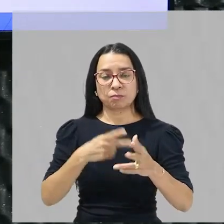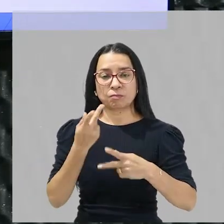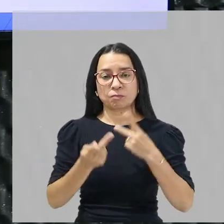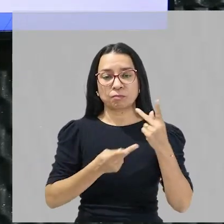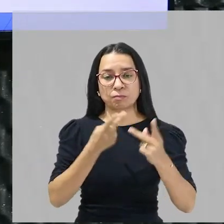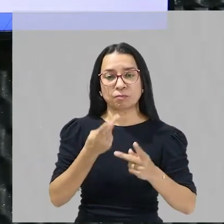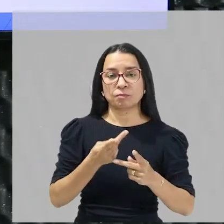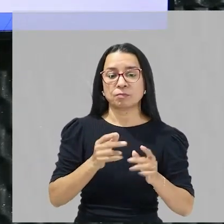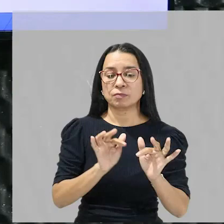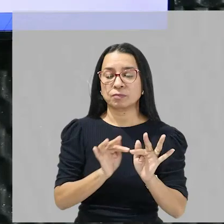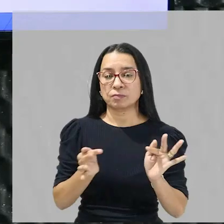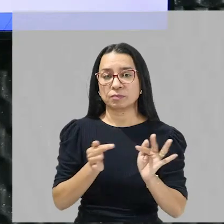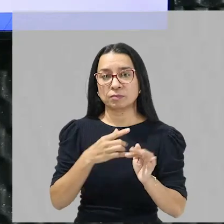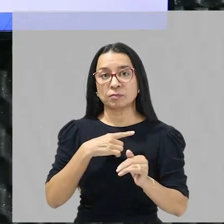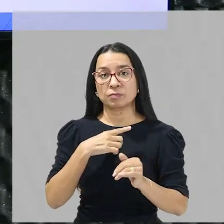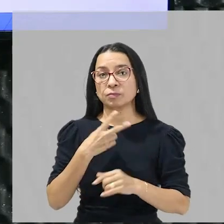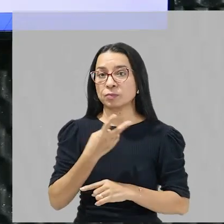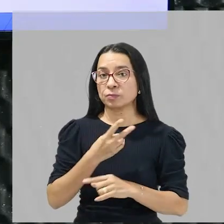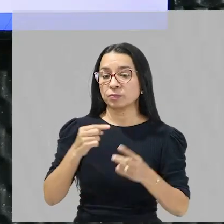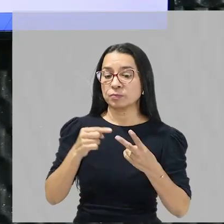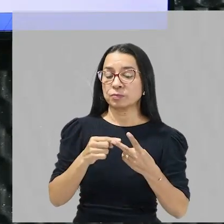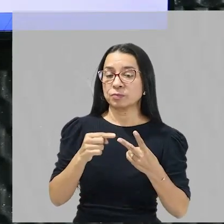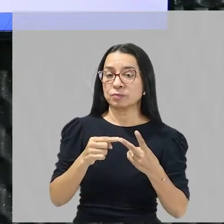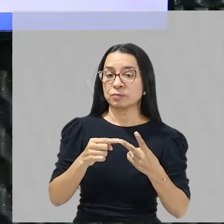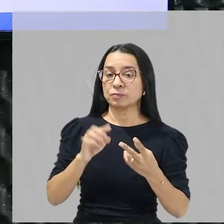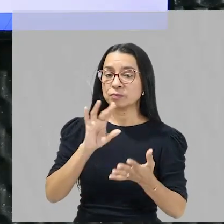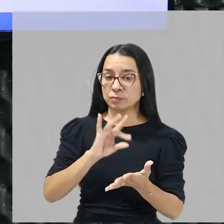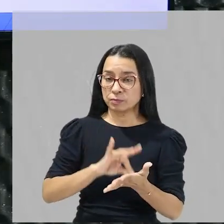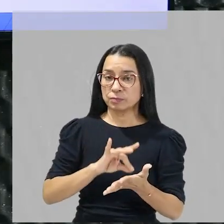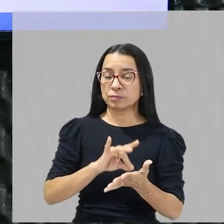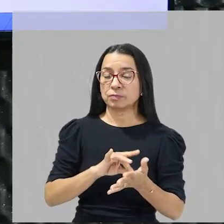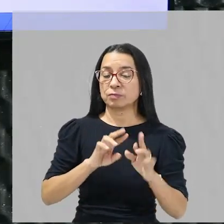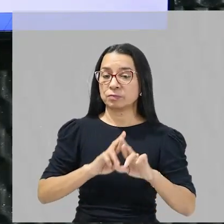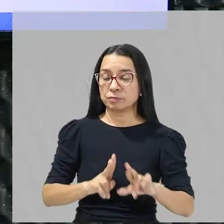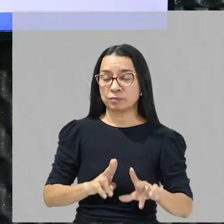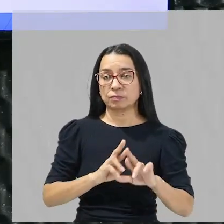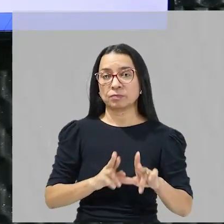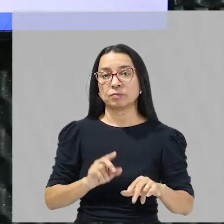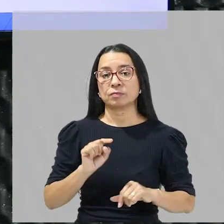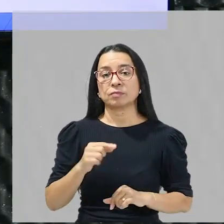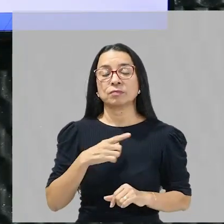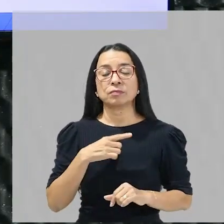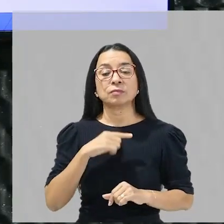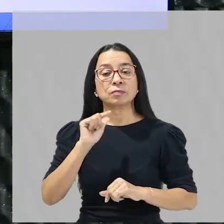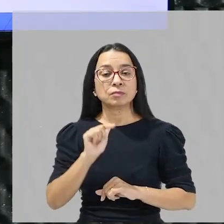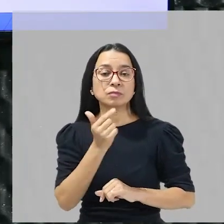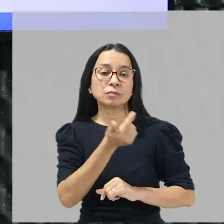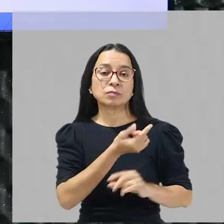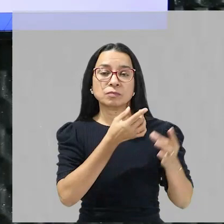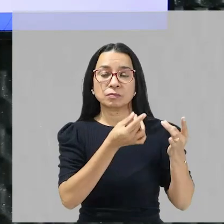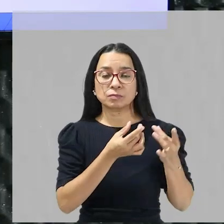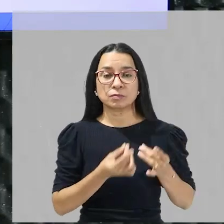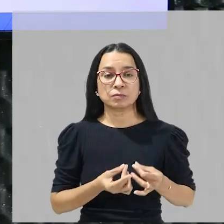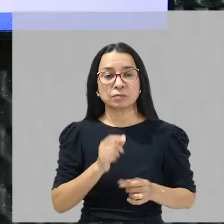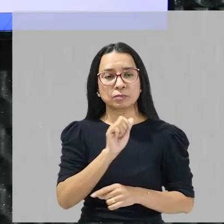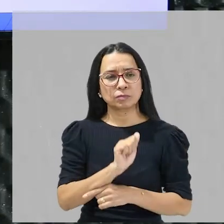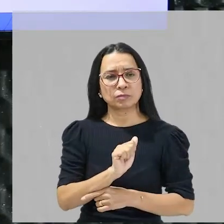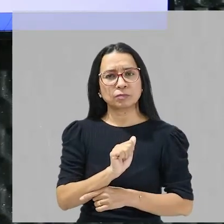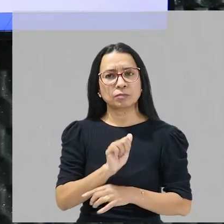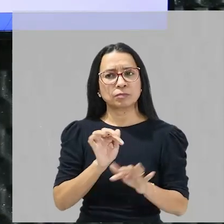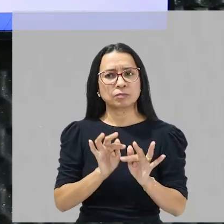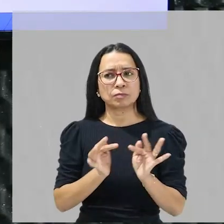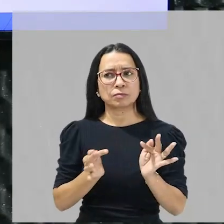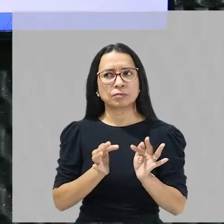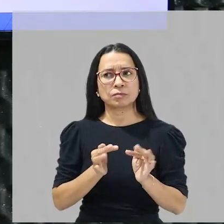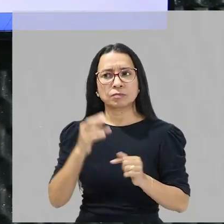duas raízes reais e distintas. Tem outro detalhe, o a da função, Renata, como é que eu lembro